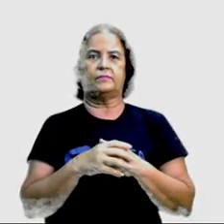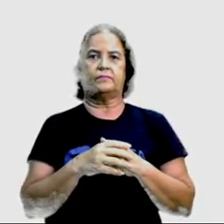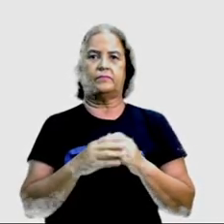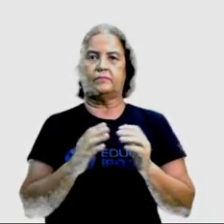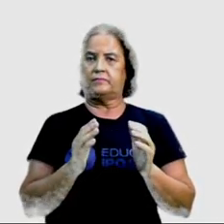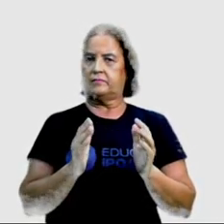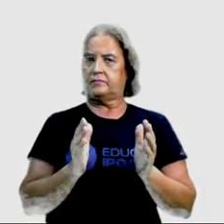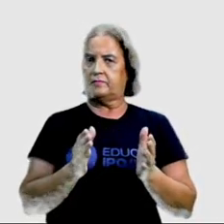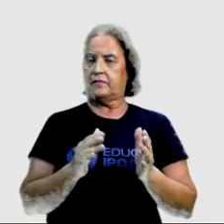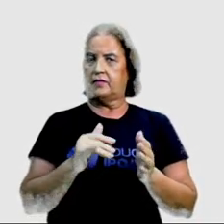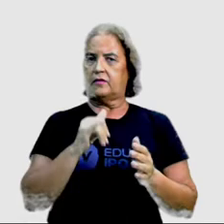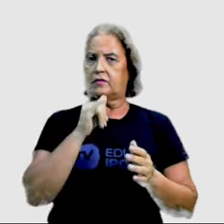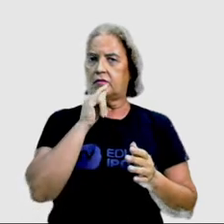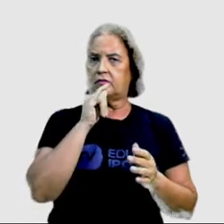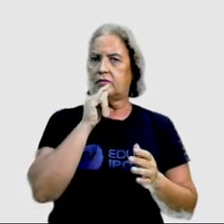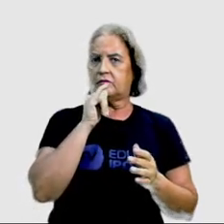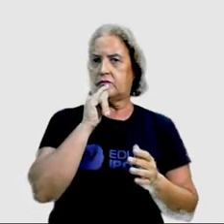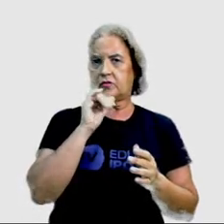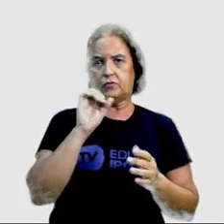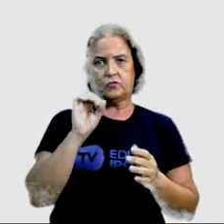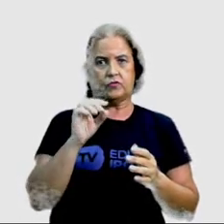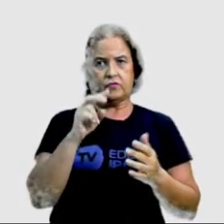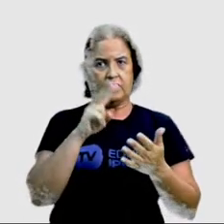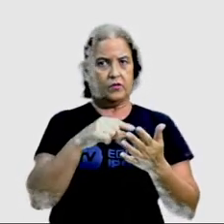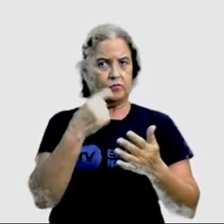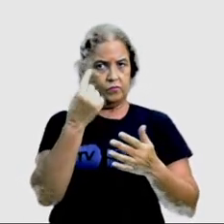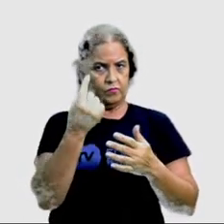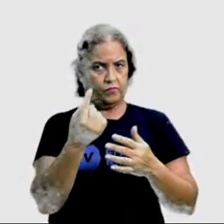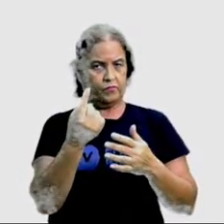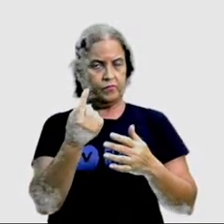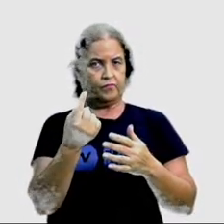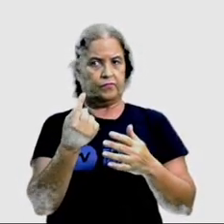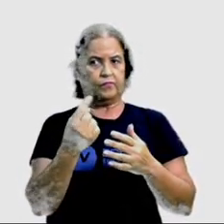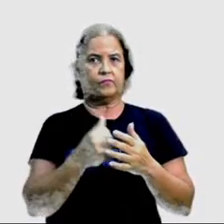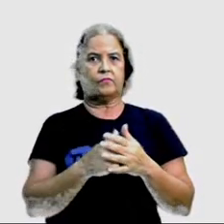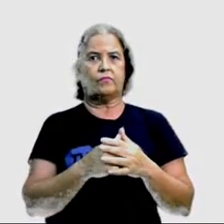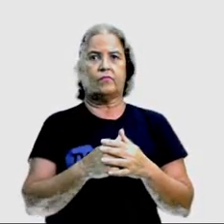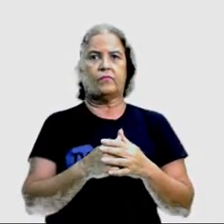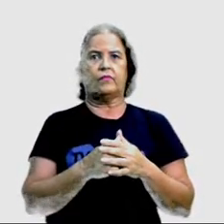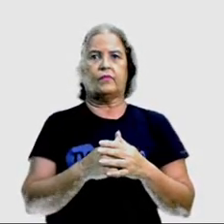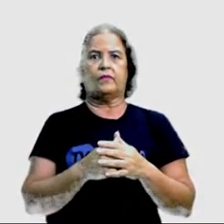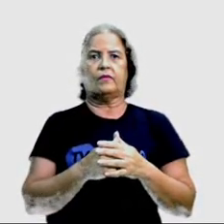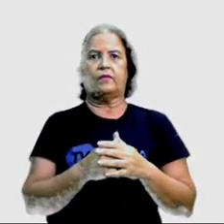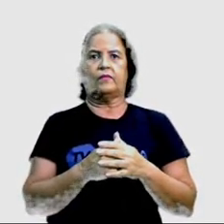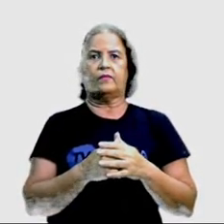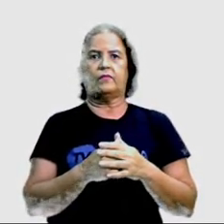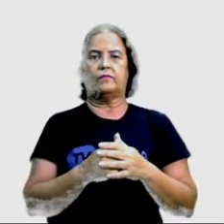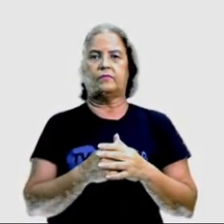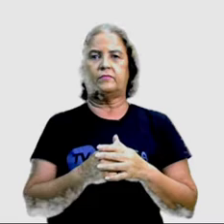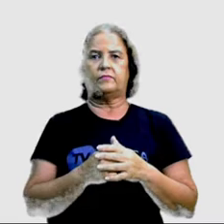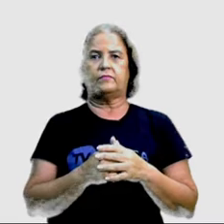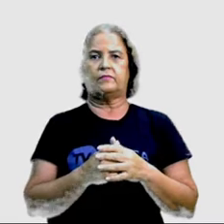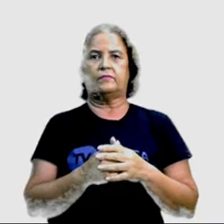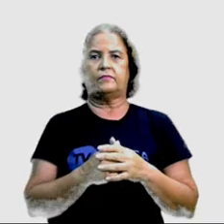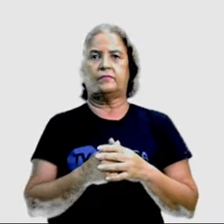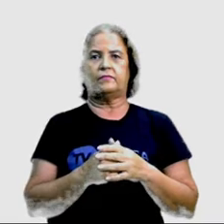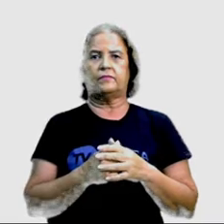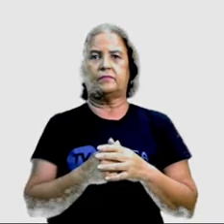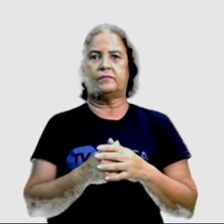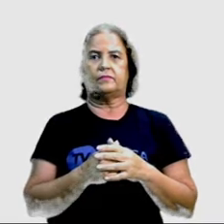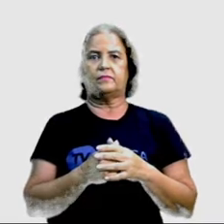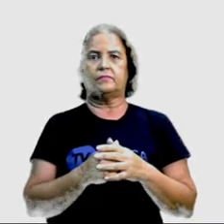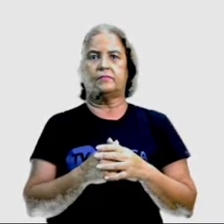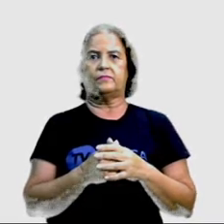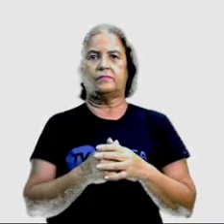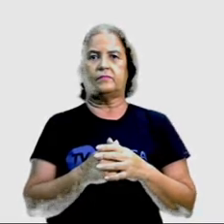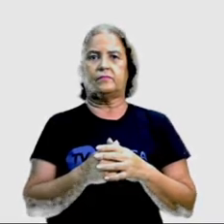Aqui são os exemplos, vou ler apenas um porque o nosso tempo já se esgotou. He is more beautiful than her sister.